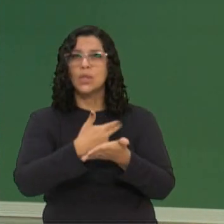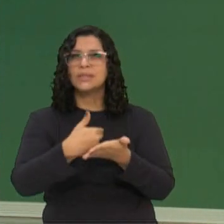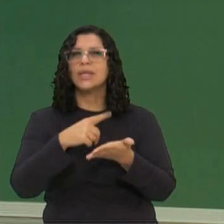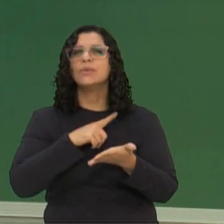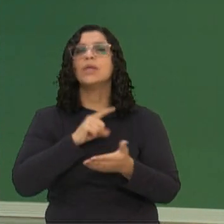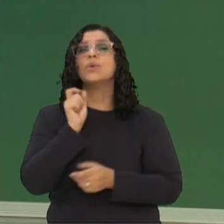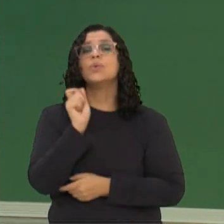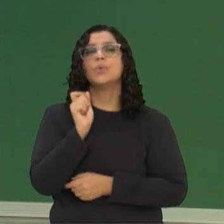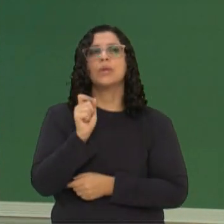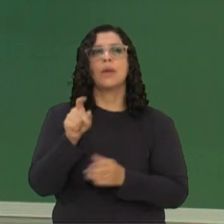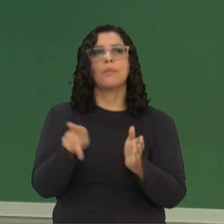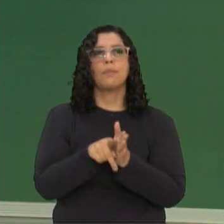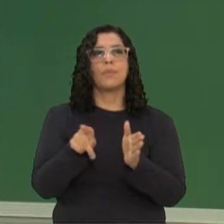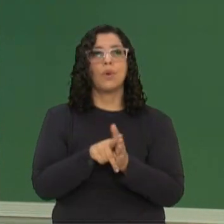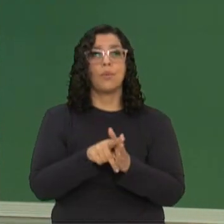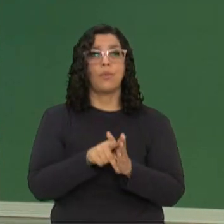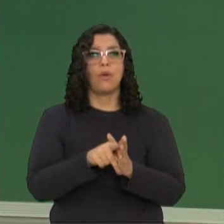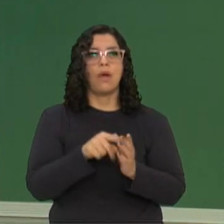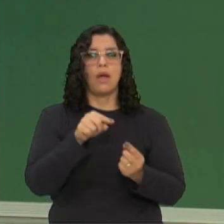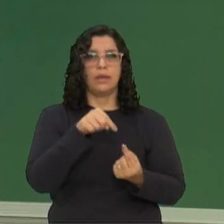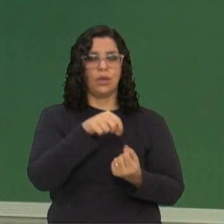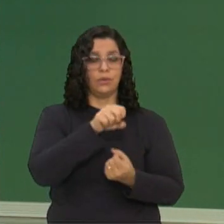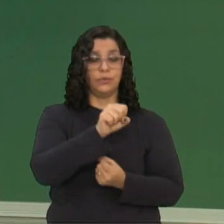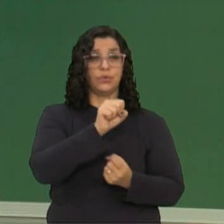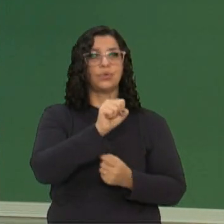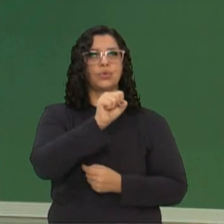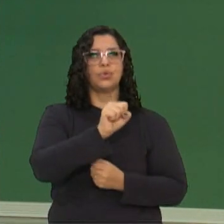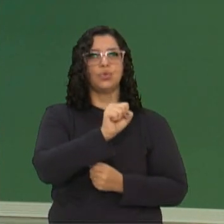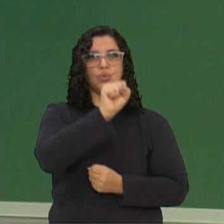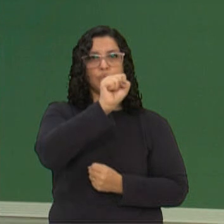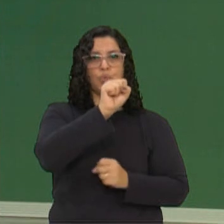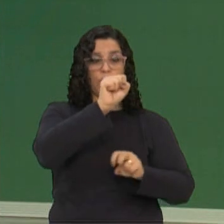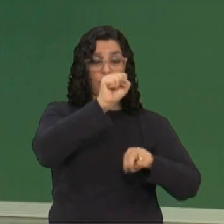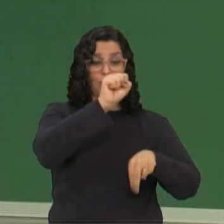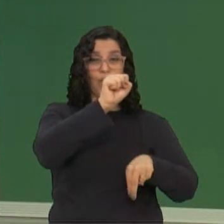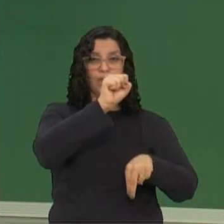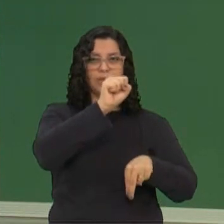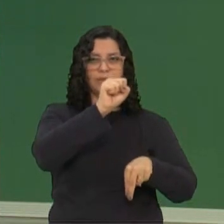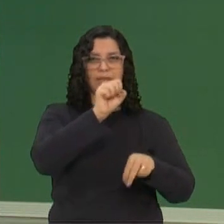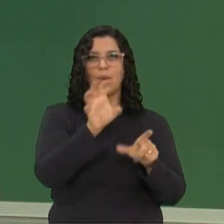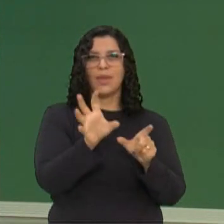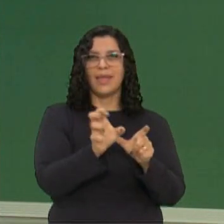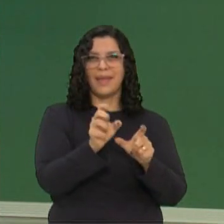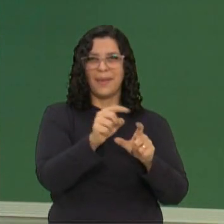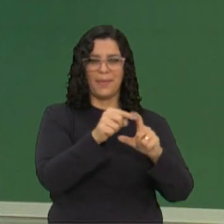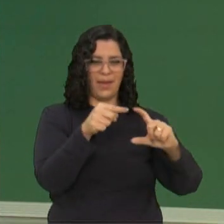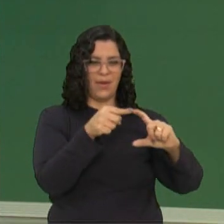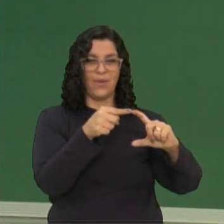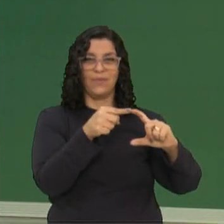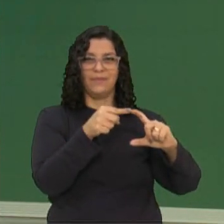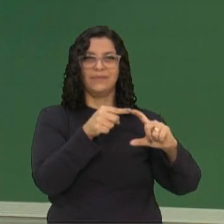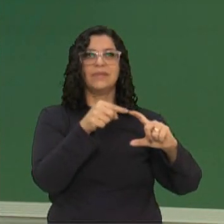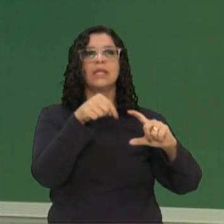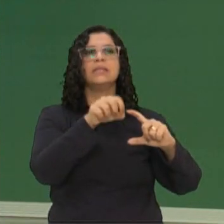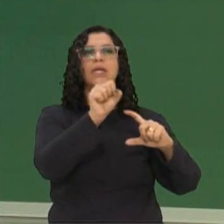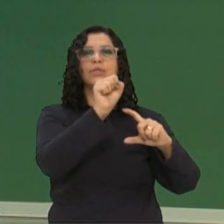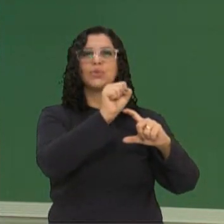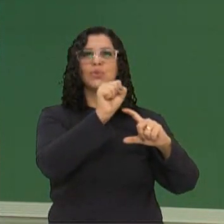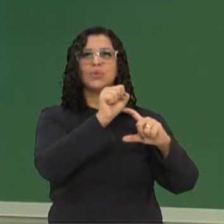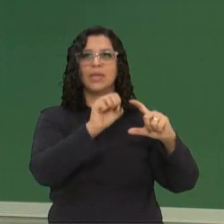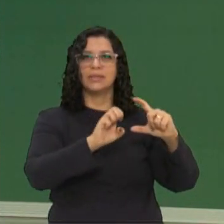temos o ímã, né, o polo sul e o polo norte do ímã aqui, ó, tá? E a mão de uma